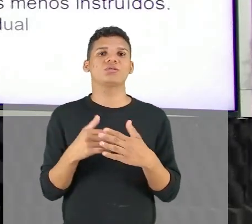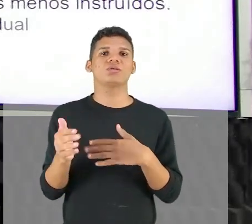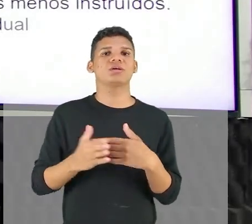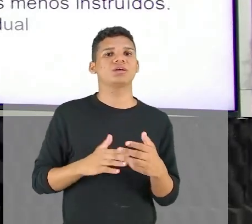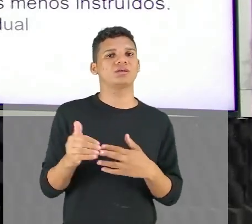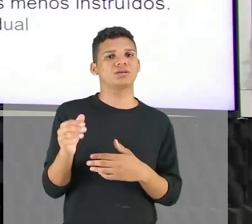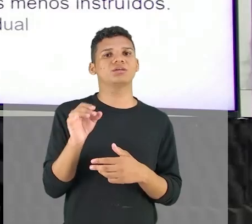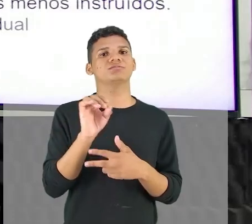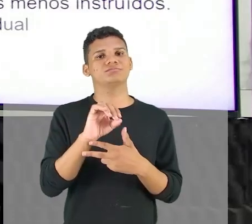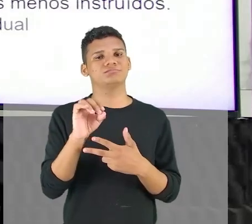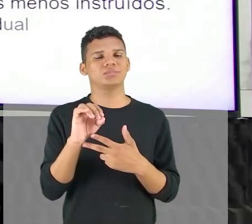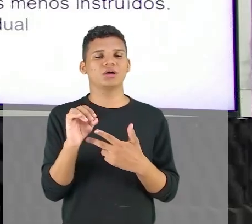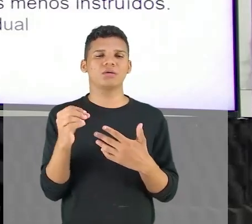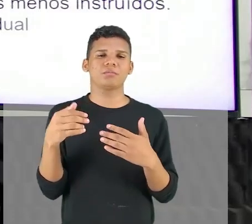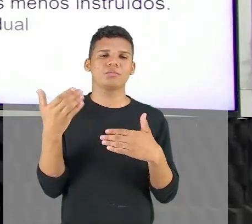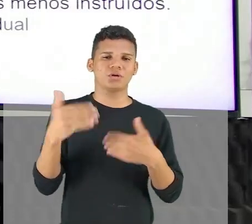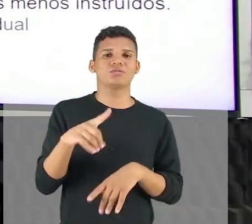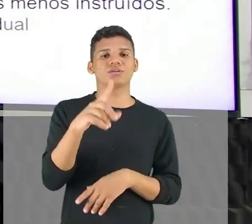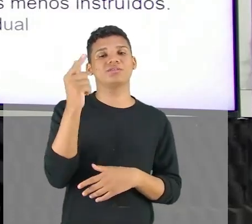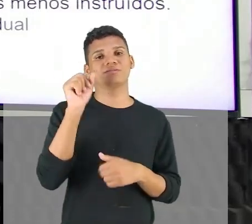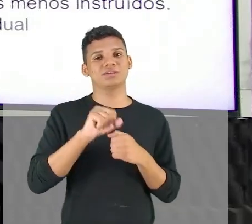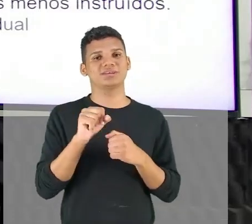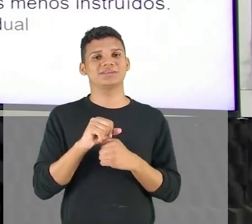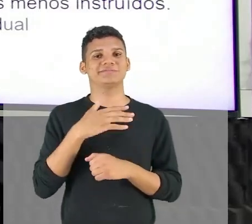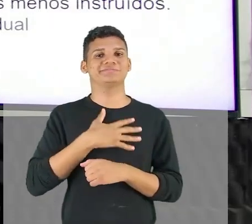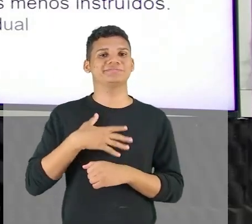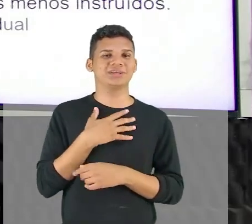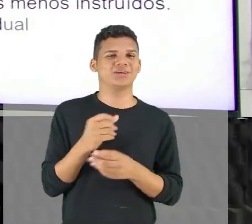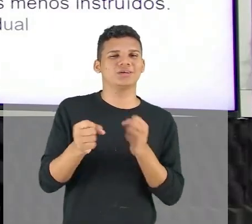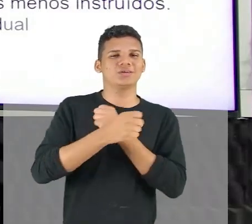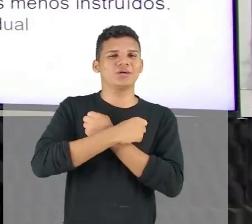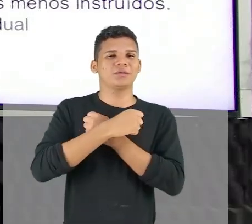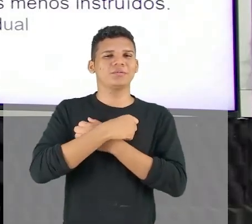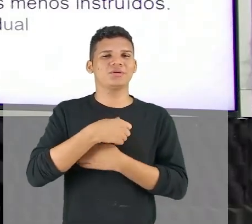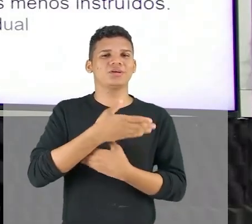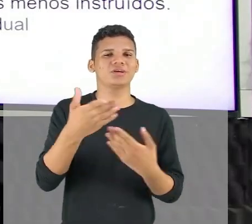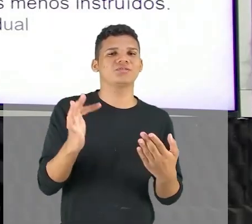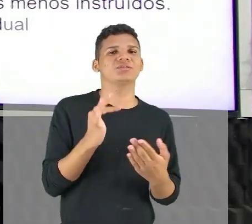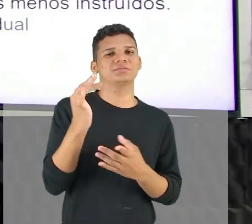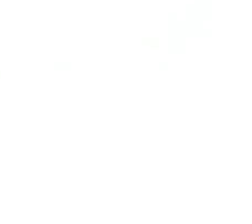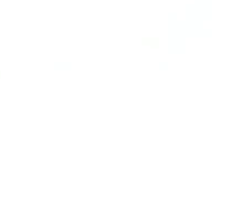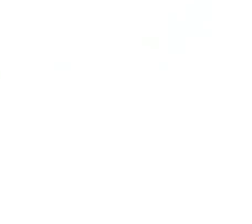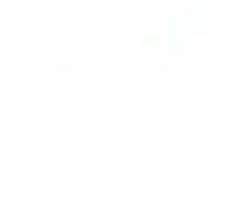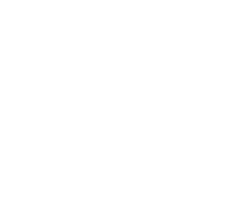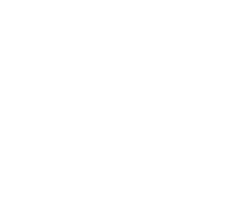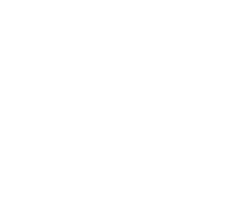que vocês forem fazer, beleza? Então, foi um prazer, um abraço e até mais.